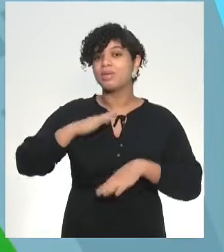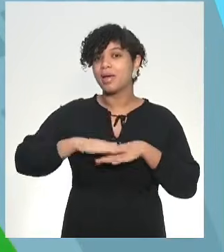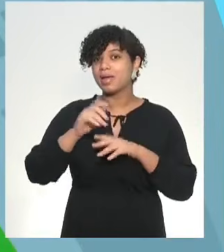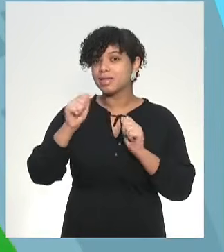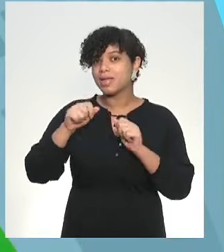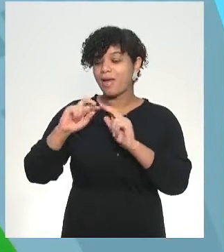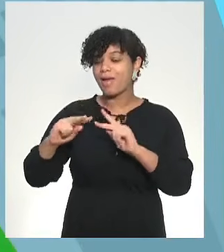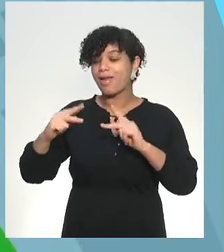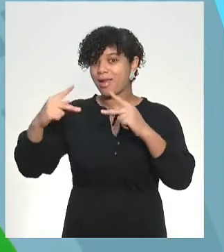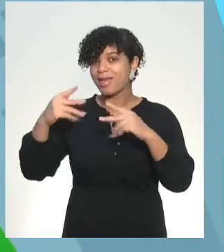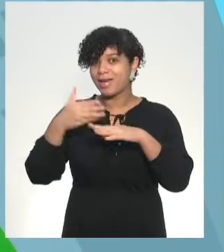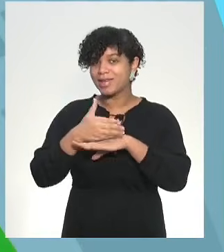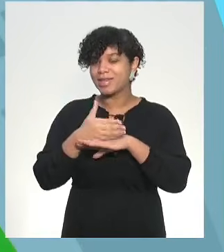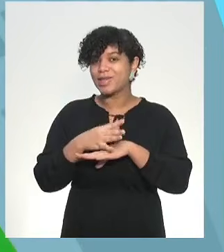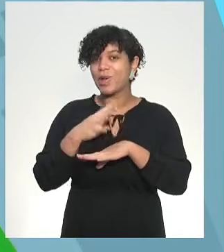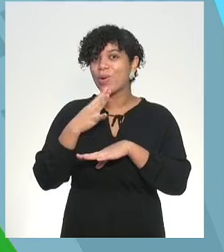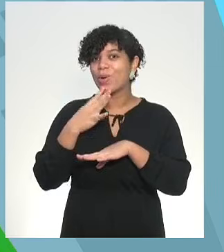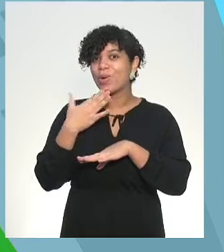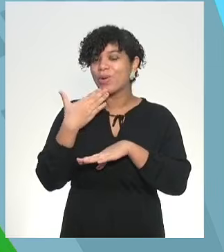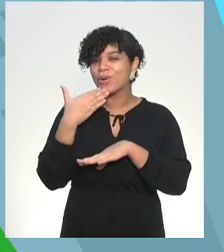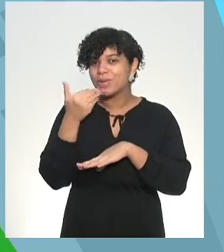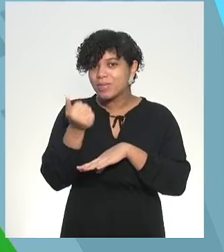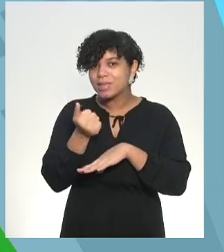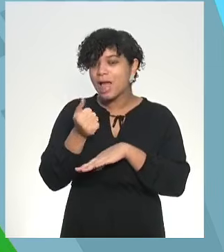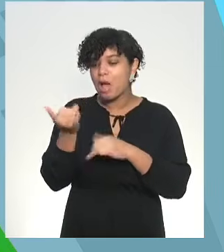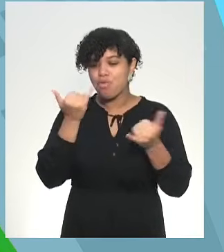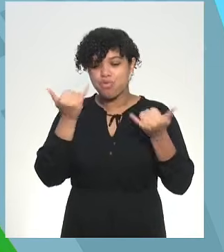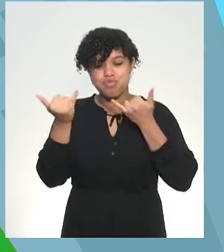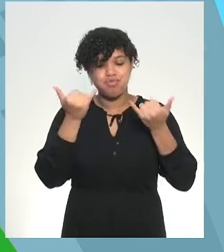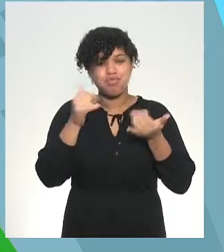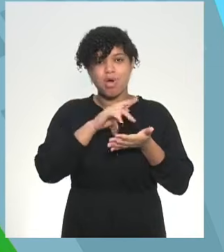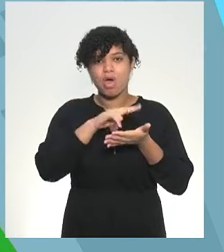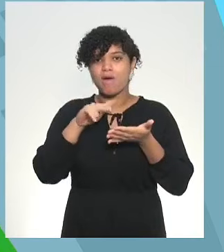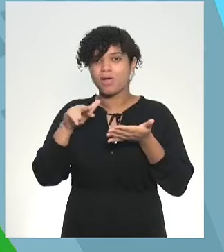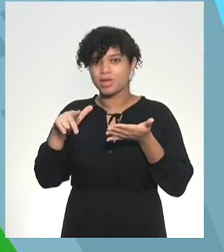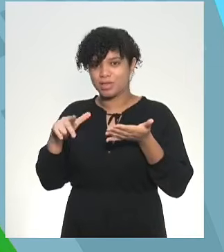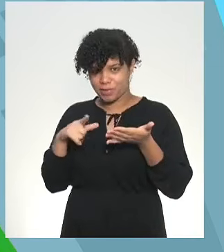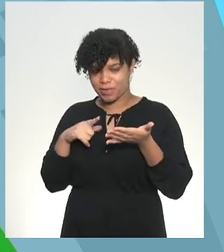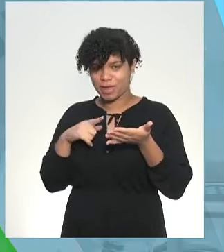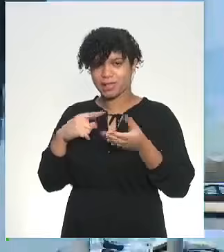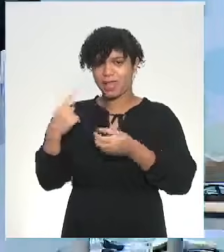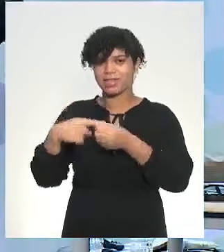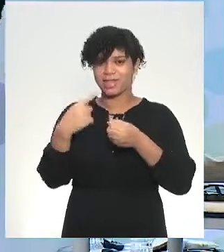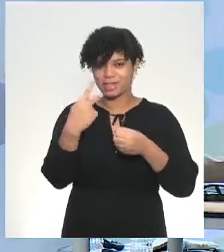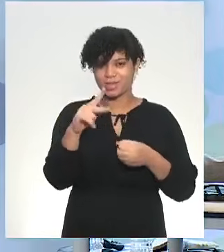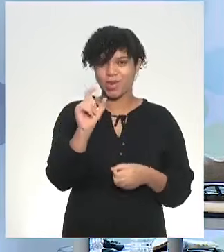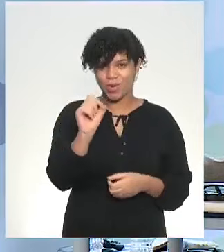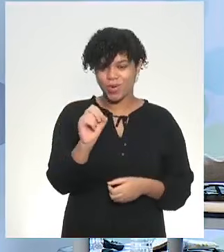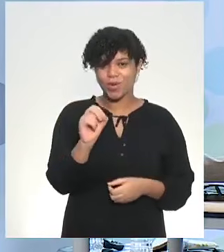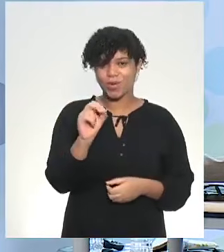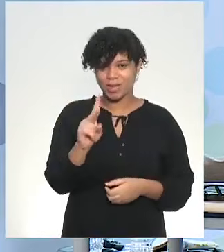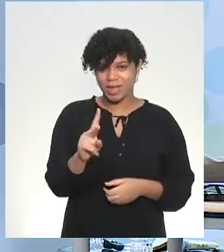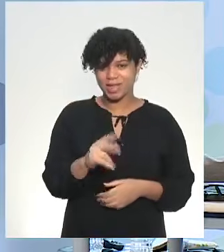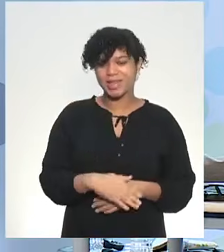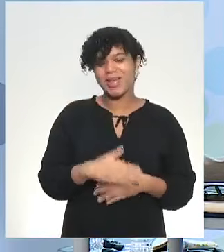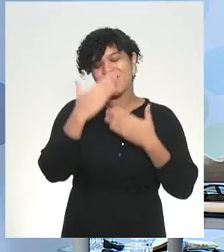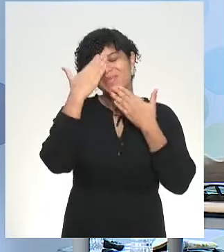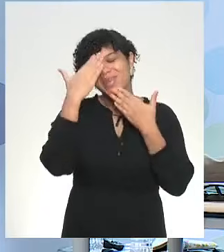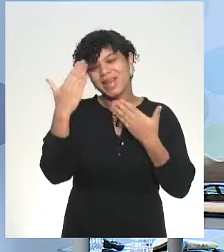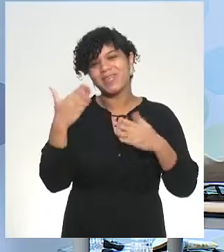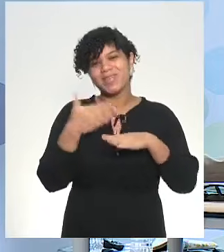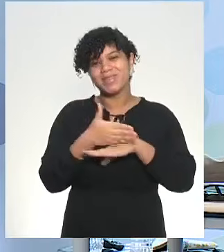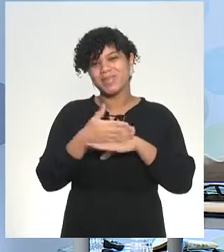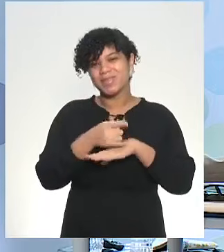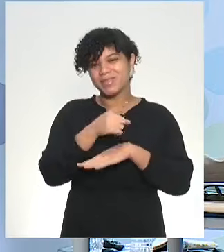nesse link, e aí você vai ter lá várias informações aí do seu município, tá certo, pessoal? Obrigado aí pela participação